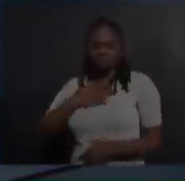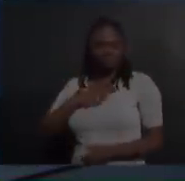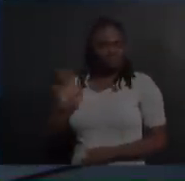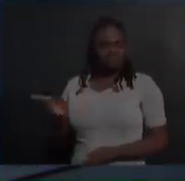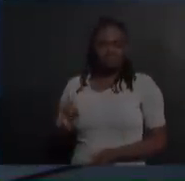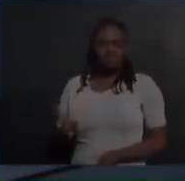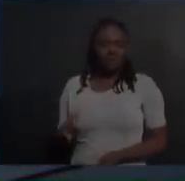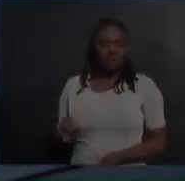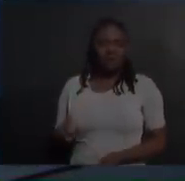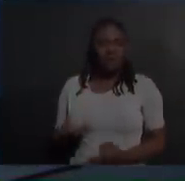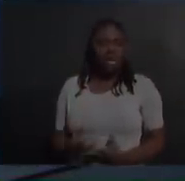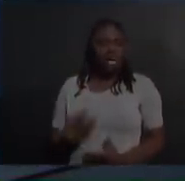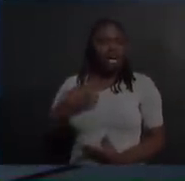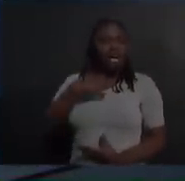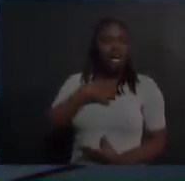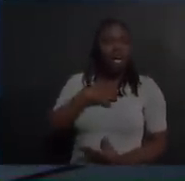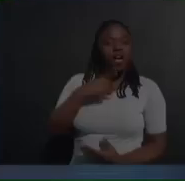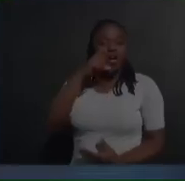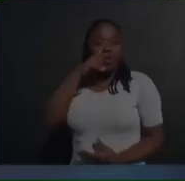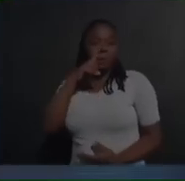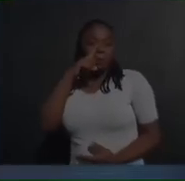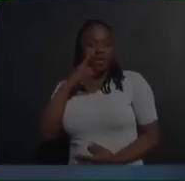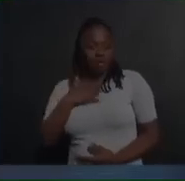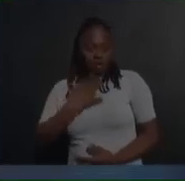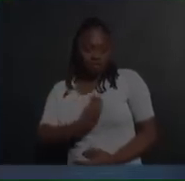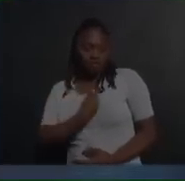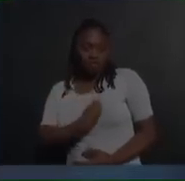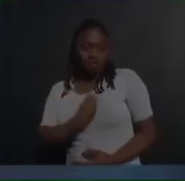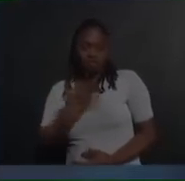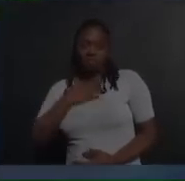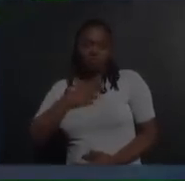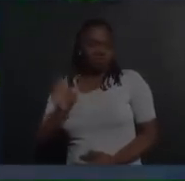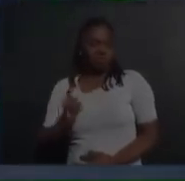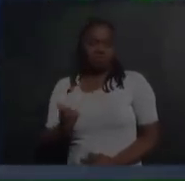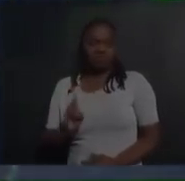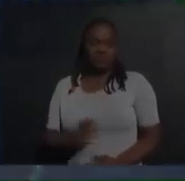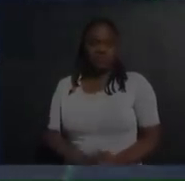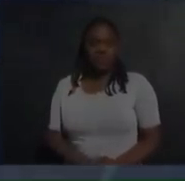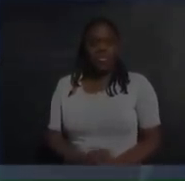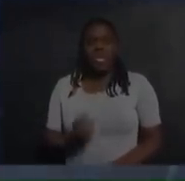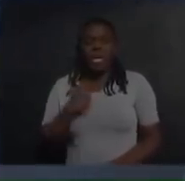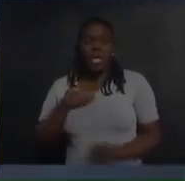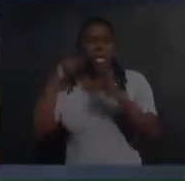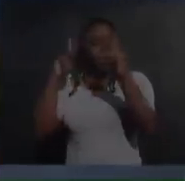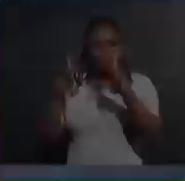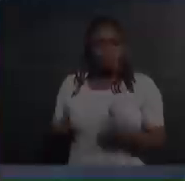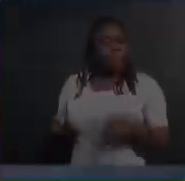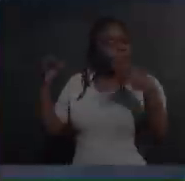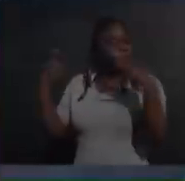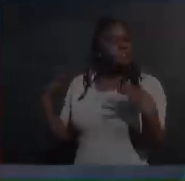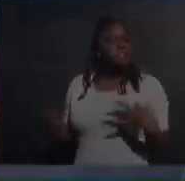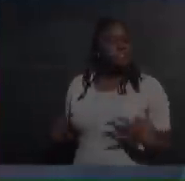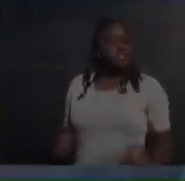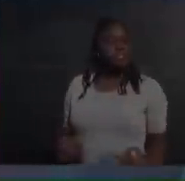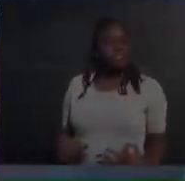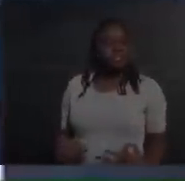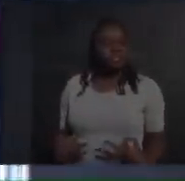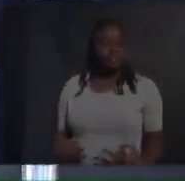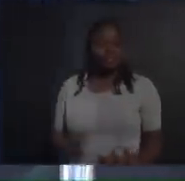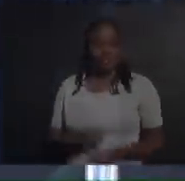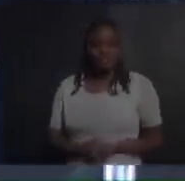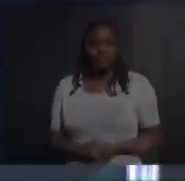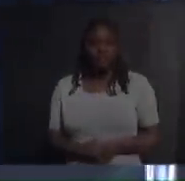de sentir perigo na minha vida, eu não gosto. Não sou, eu sou uma pessoa mais certinha, não sou tão aventureira,